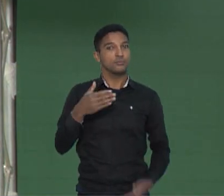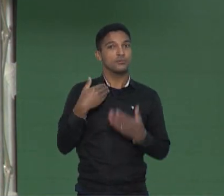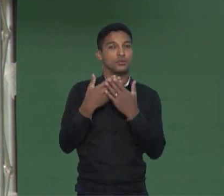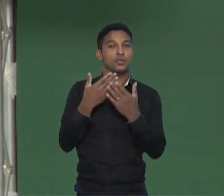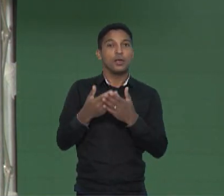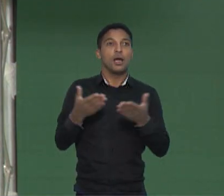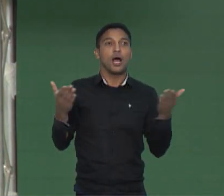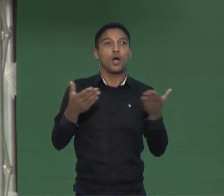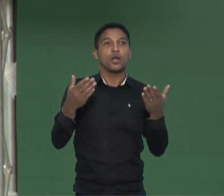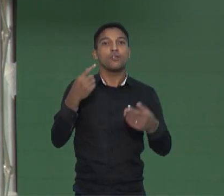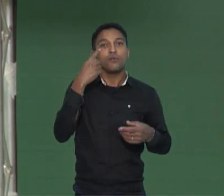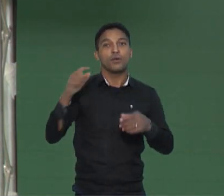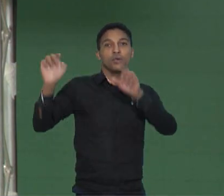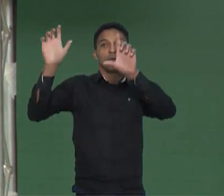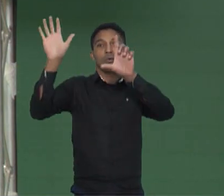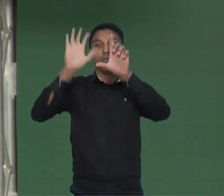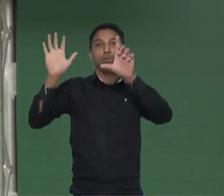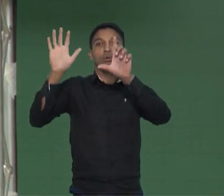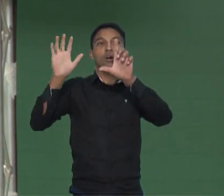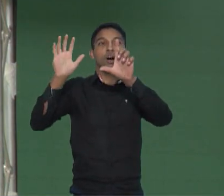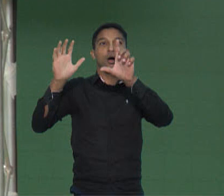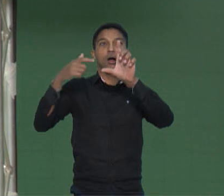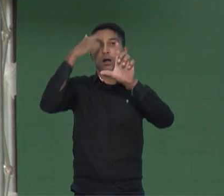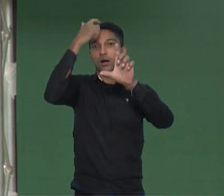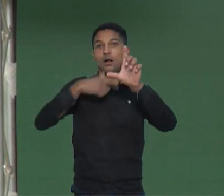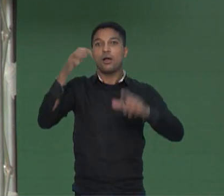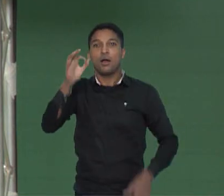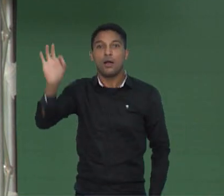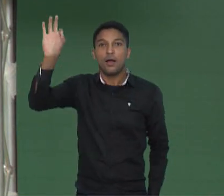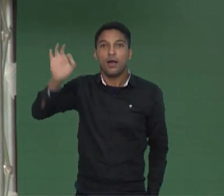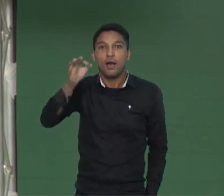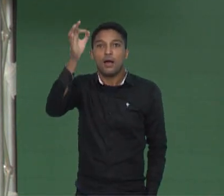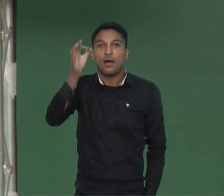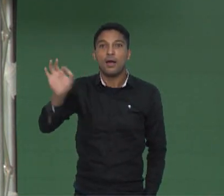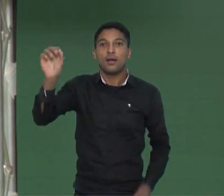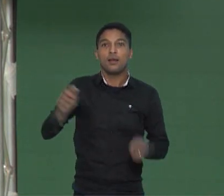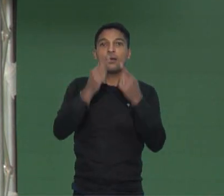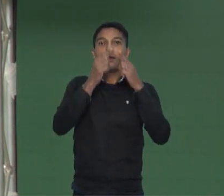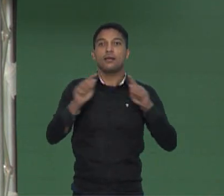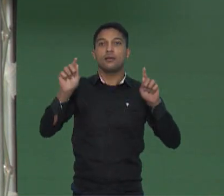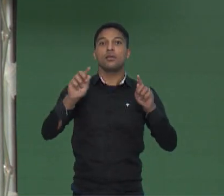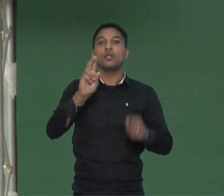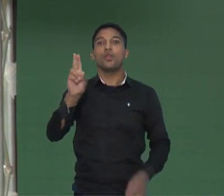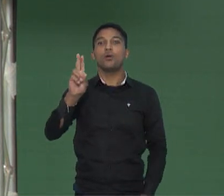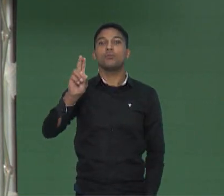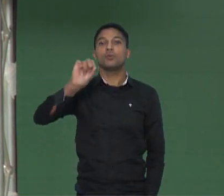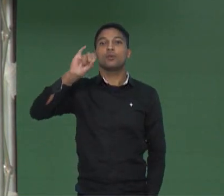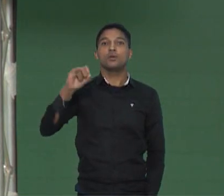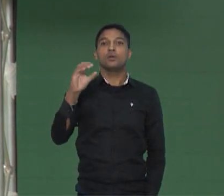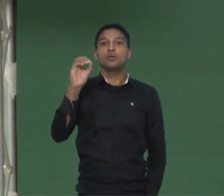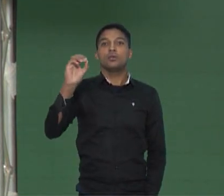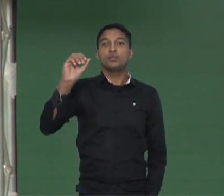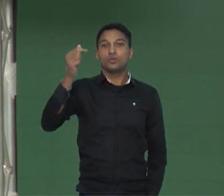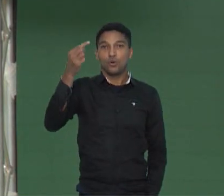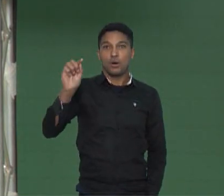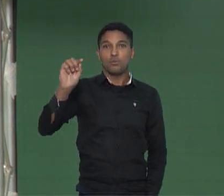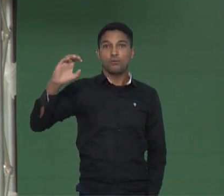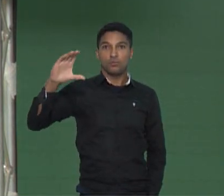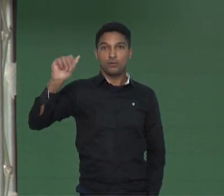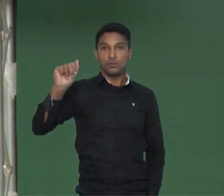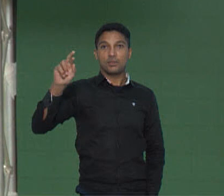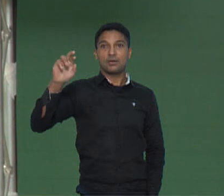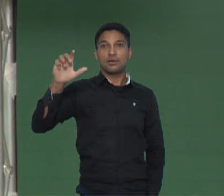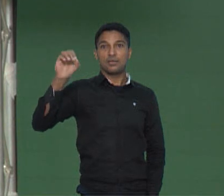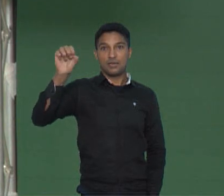anos, direção, Mauro Lima, elenco, Alexandre Nero, Rodrigo Pandolfo, Aline Moraes